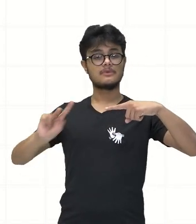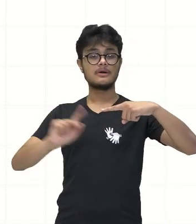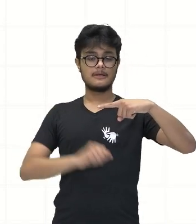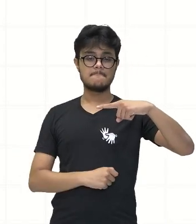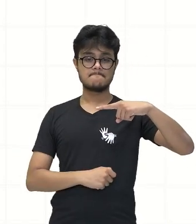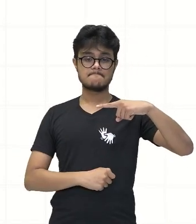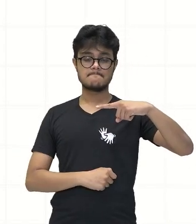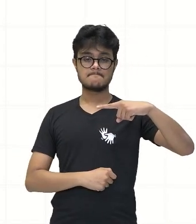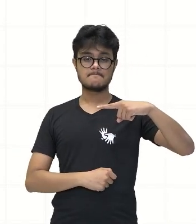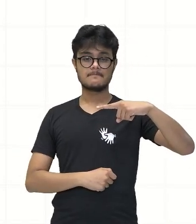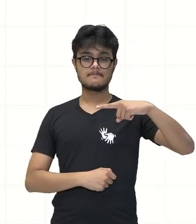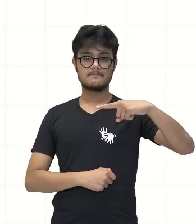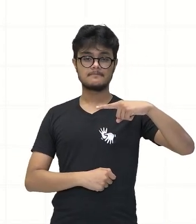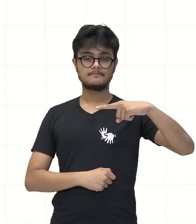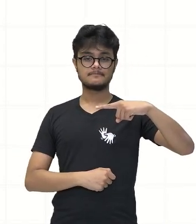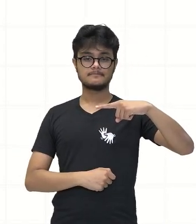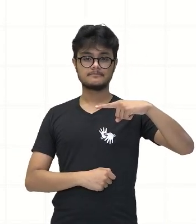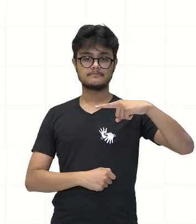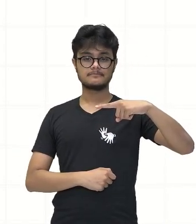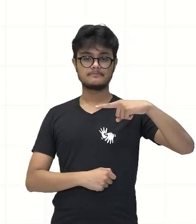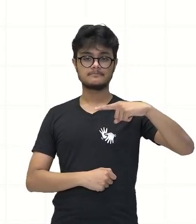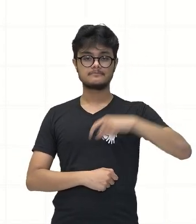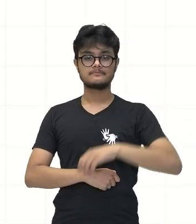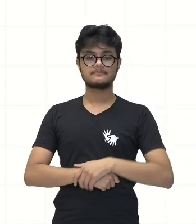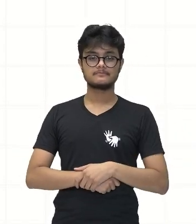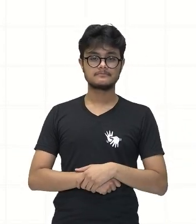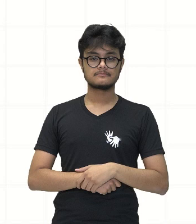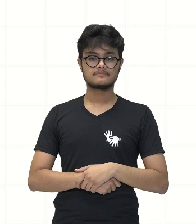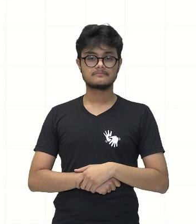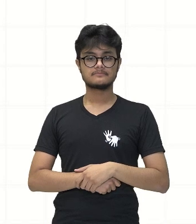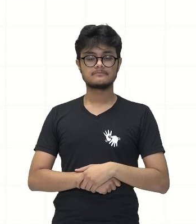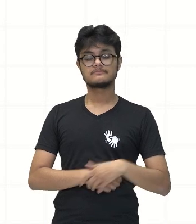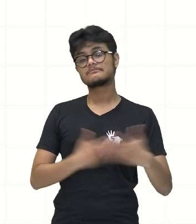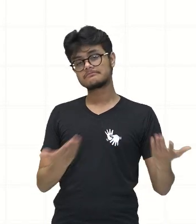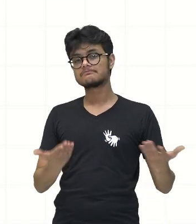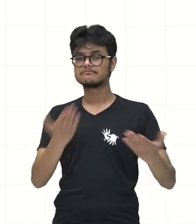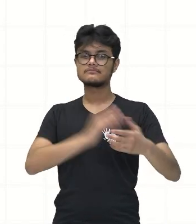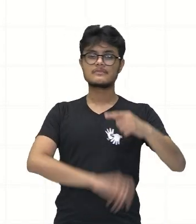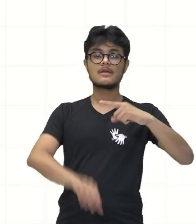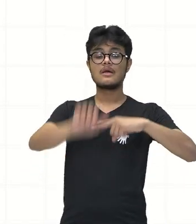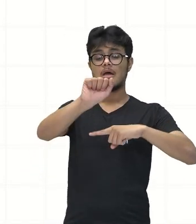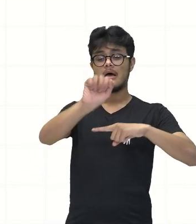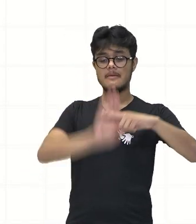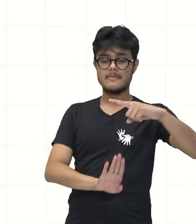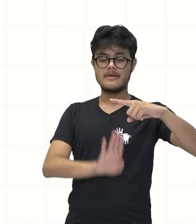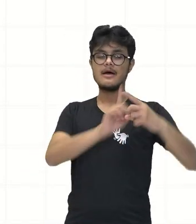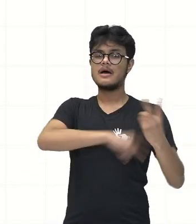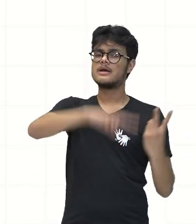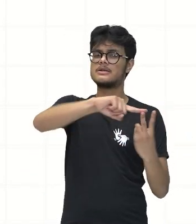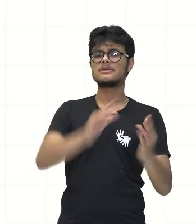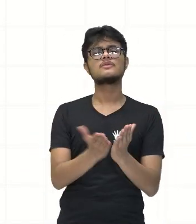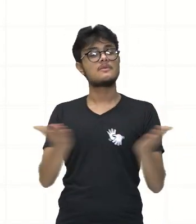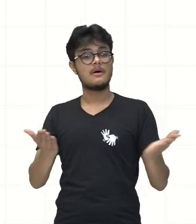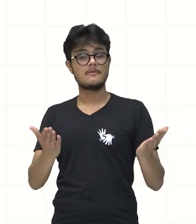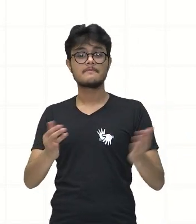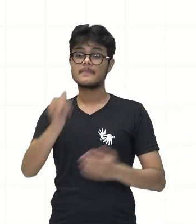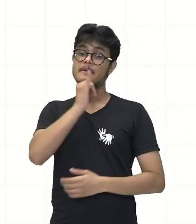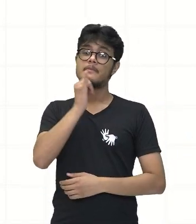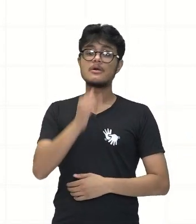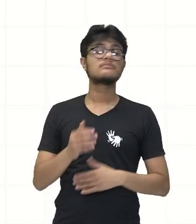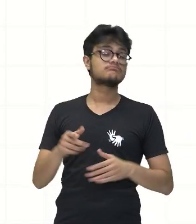dentro, né, do radical, se eu quero a raiz de um quociente, isso significa, né, é igual a eu